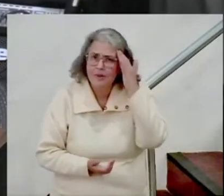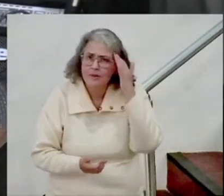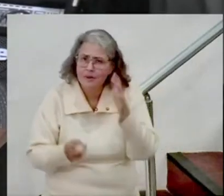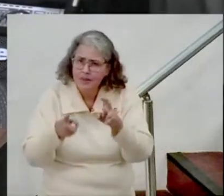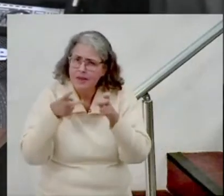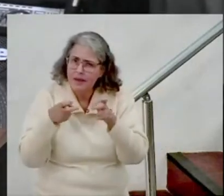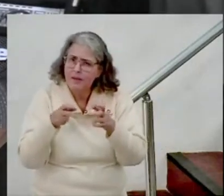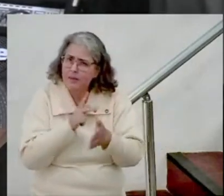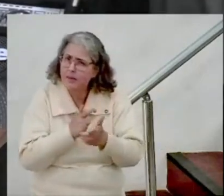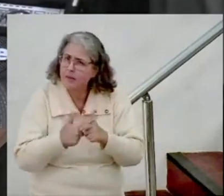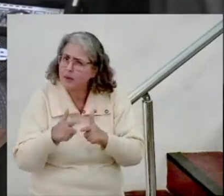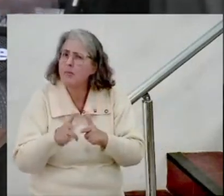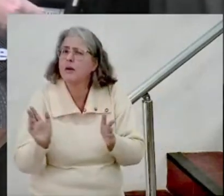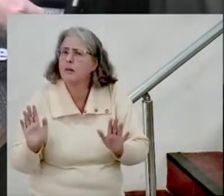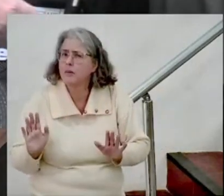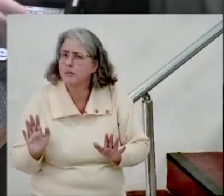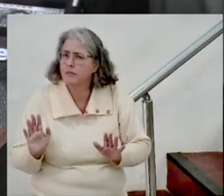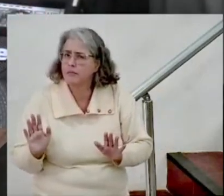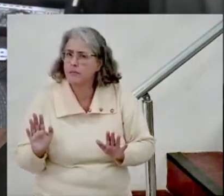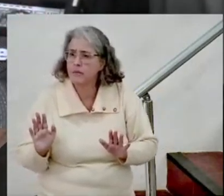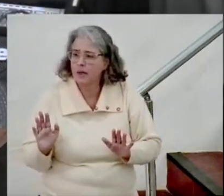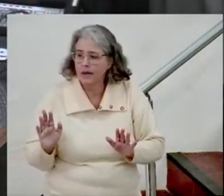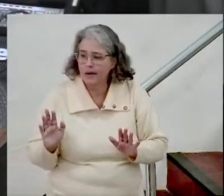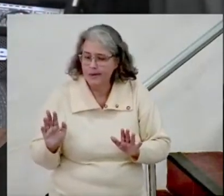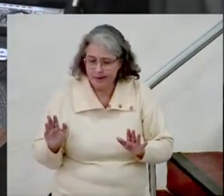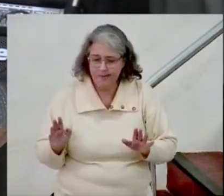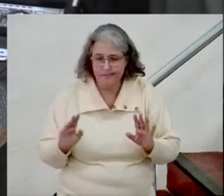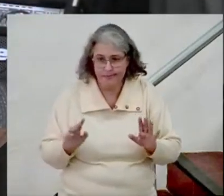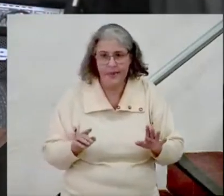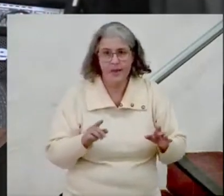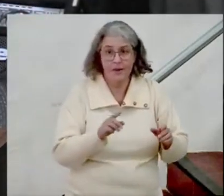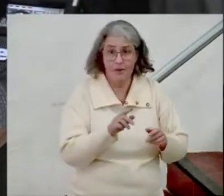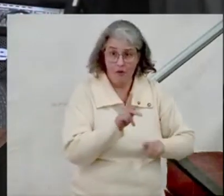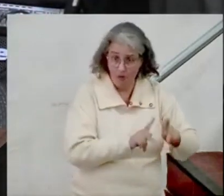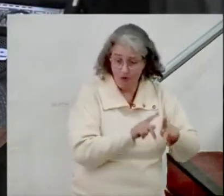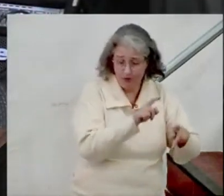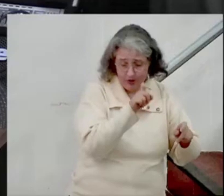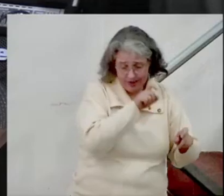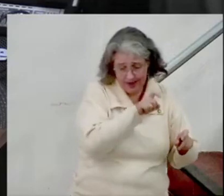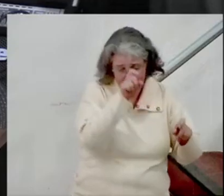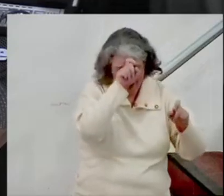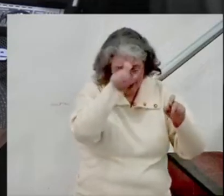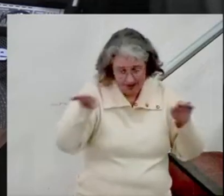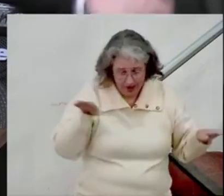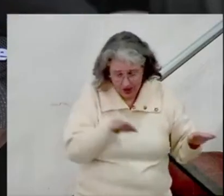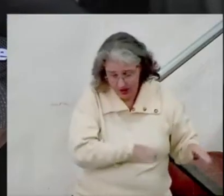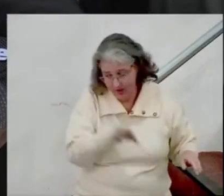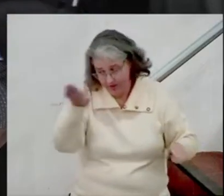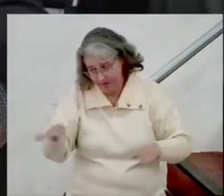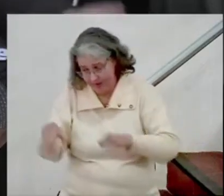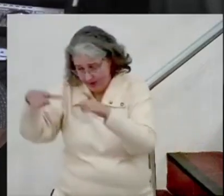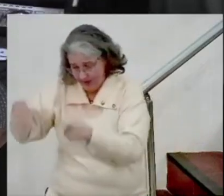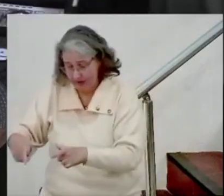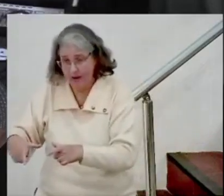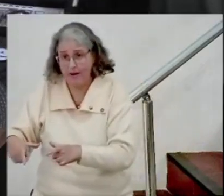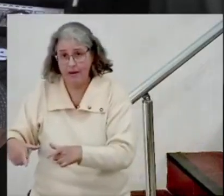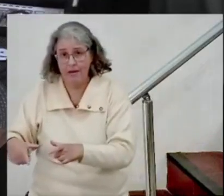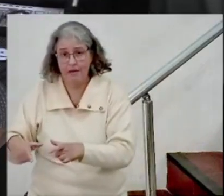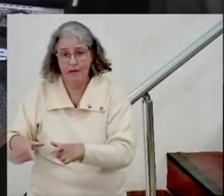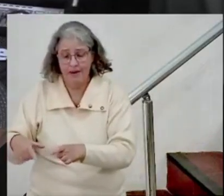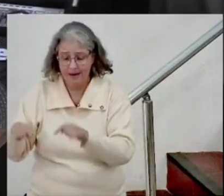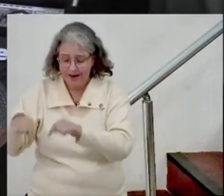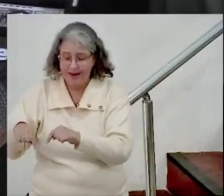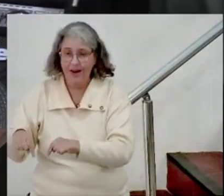problema? Eles não tinham saído do Egito para habitar em Canaã? Não era para ter Deus tirado o povo da escravidão e colocado na terra